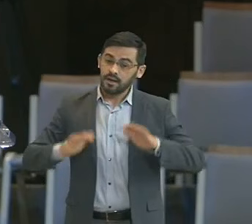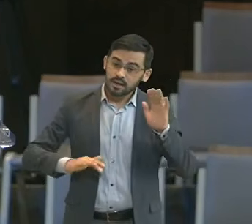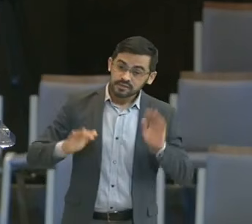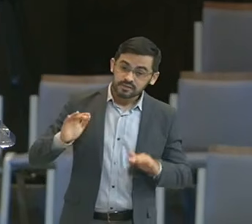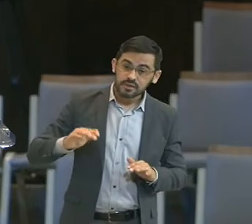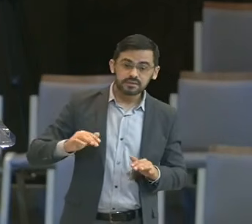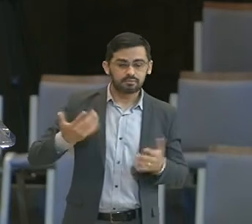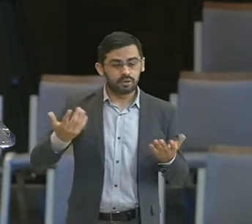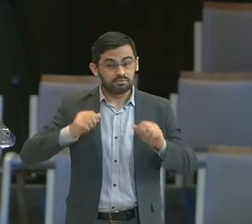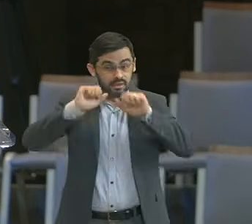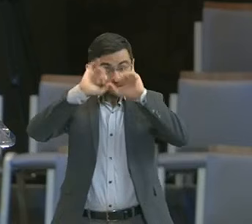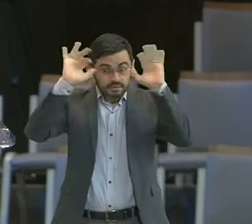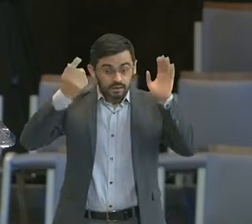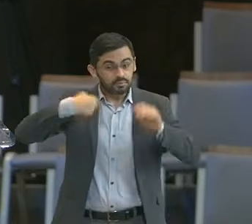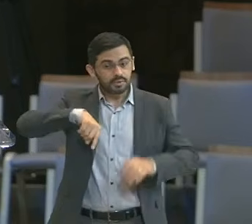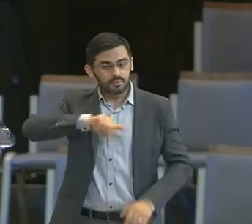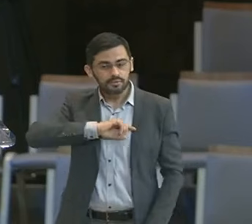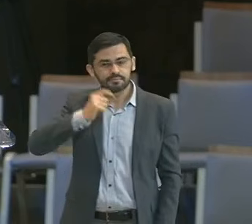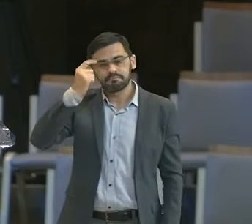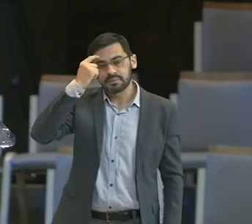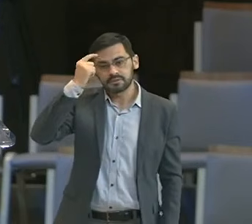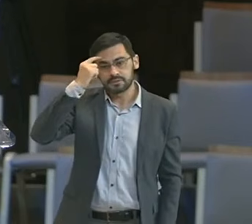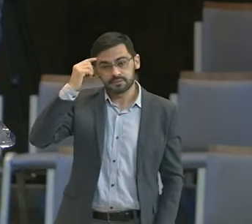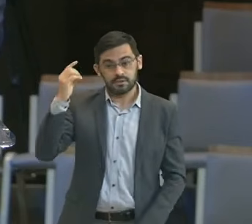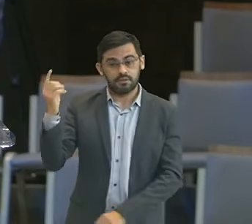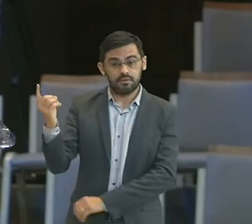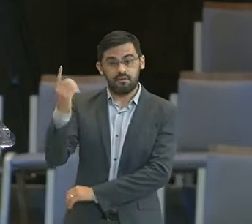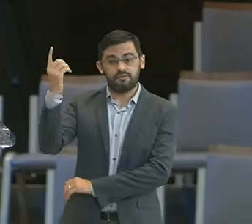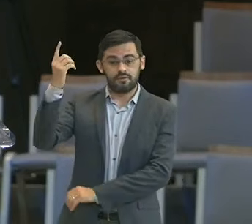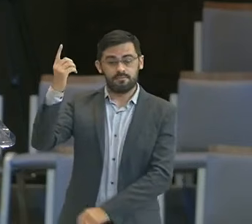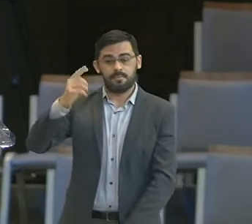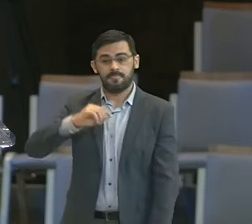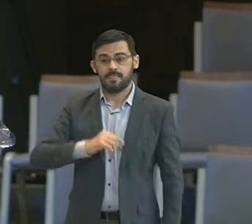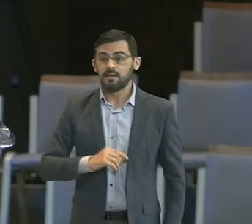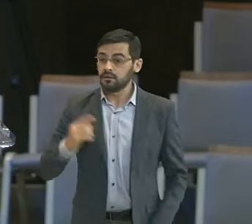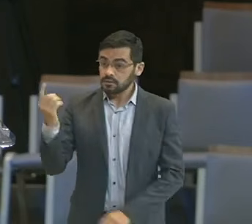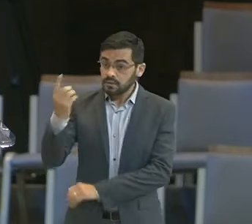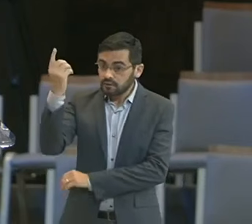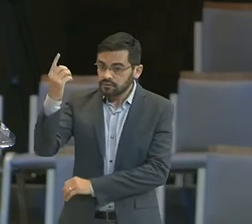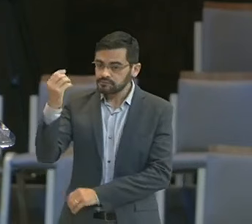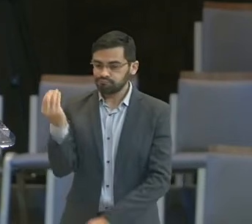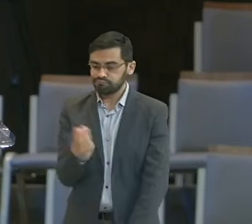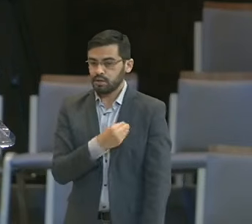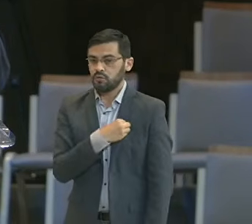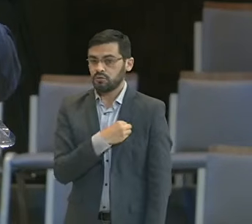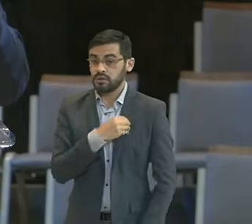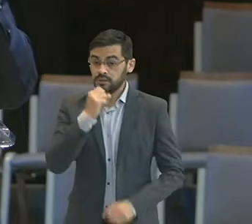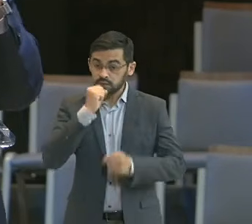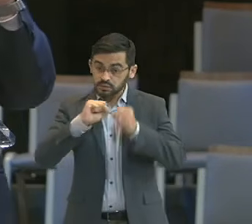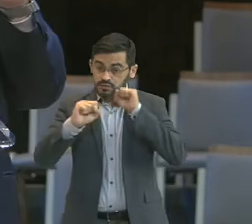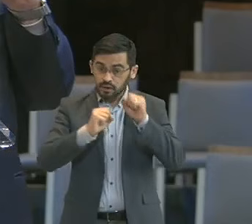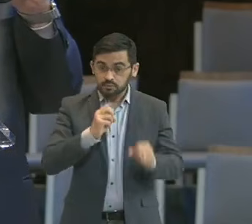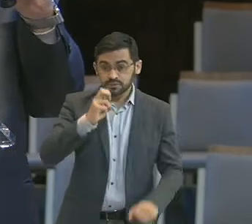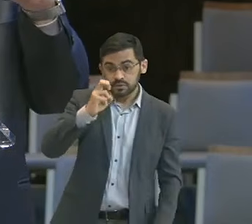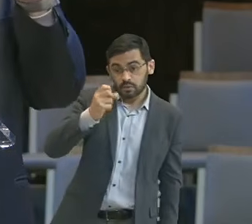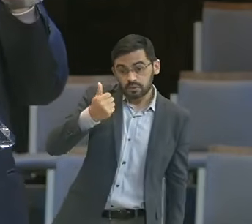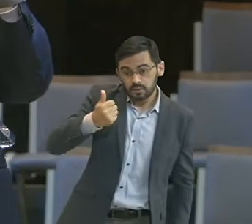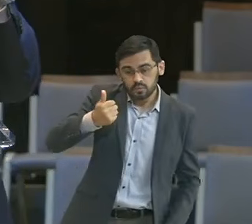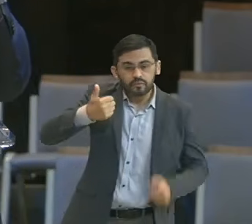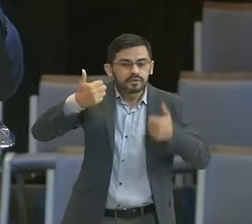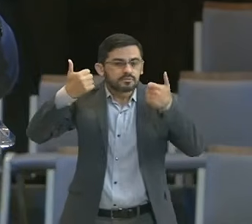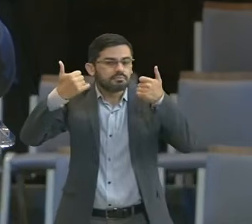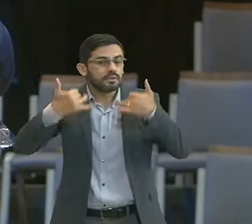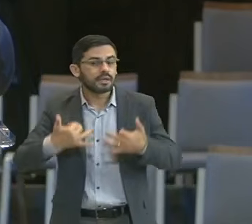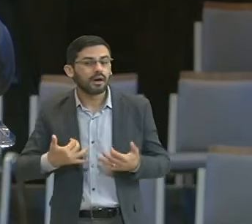ficasse claro para a gente quando a gente pensa em Davi. Davi pecou, e lá no Salmo 51 a gente